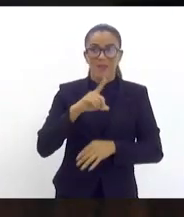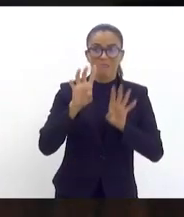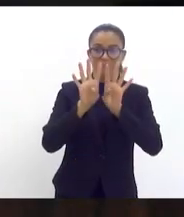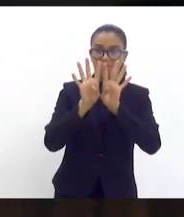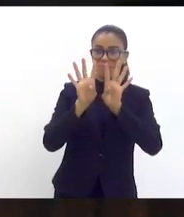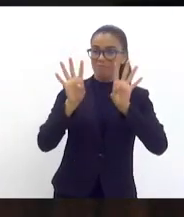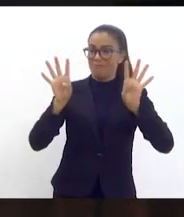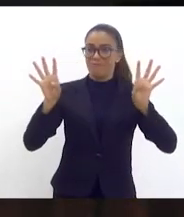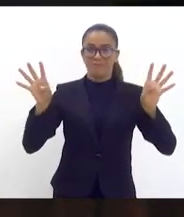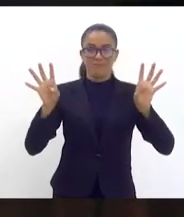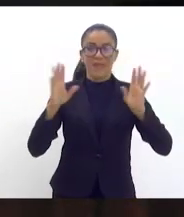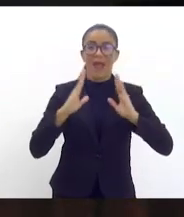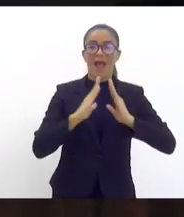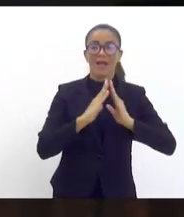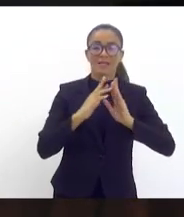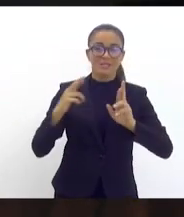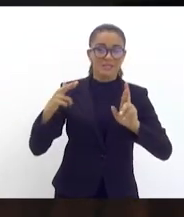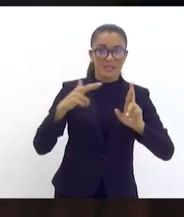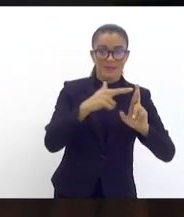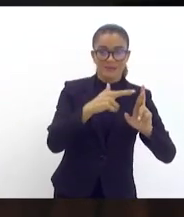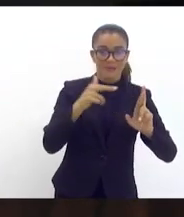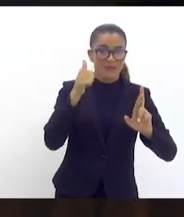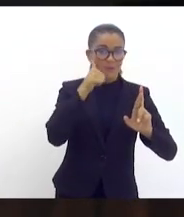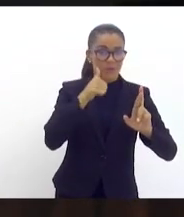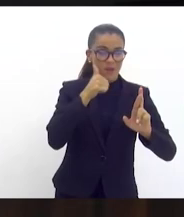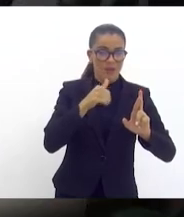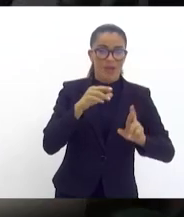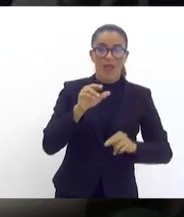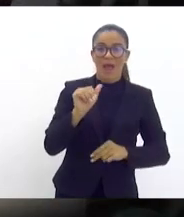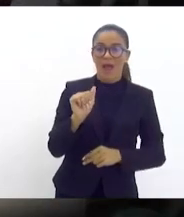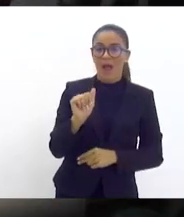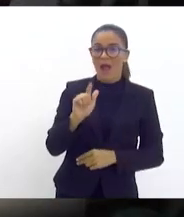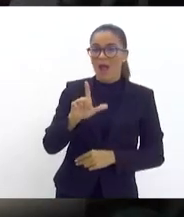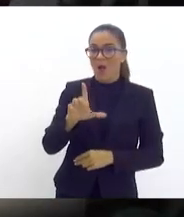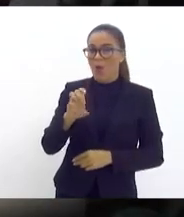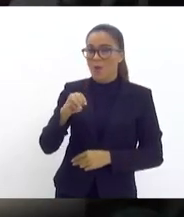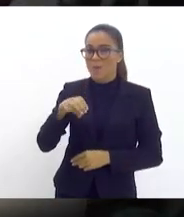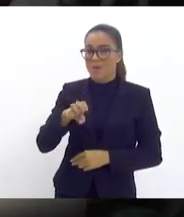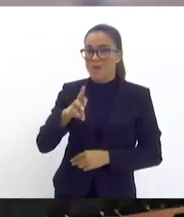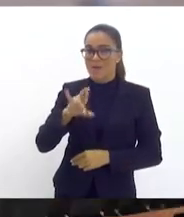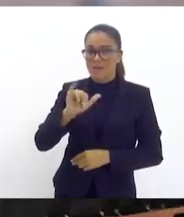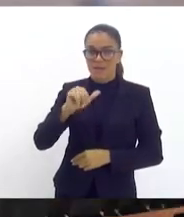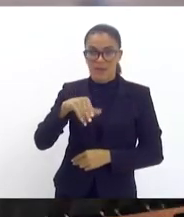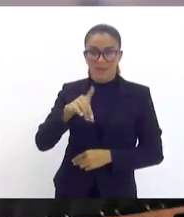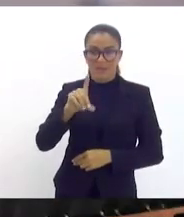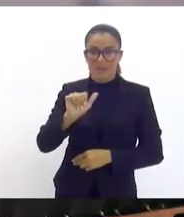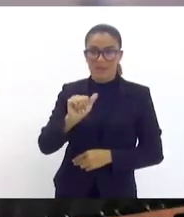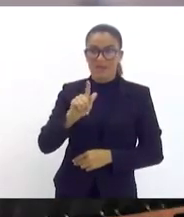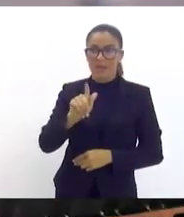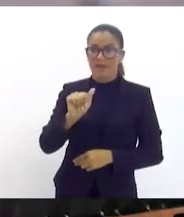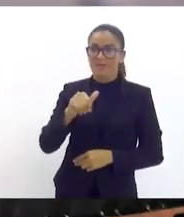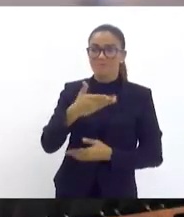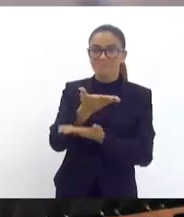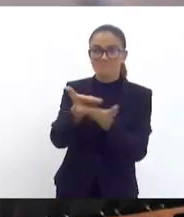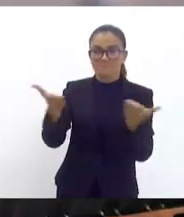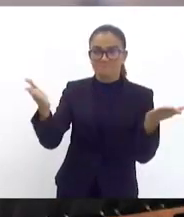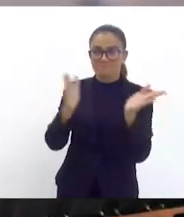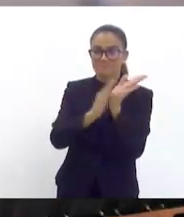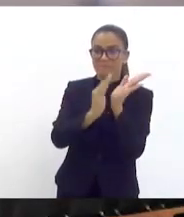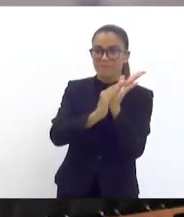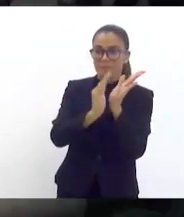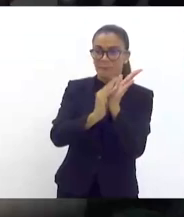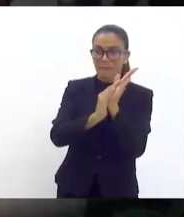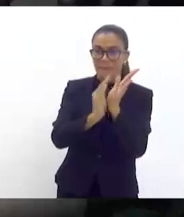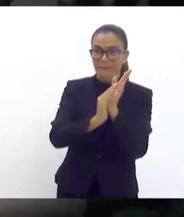referência à Casa de Referência da Mulher, Almerinda Gama. Sejam todos bem-vindos nesta Casa de Leis. Muito obrigado pela presença de vocês.